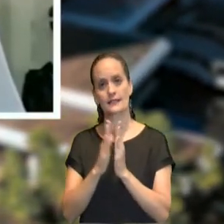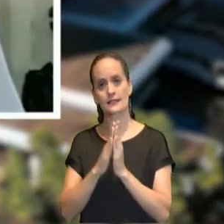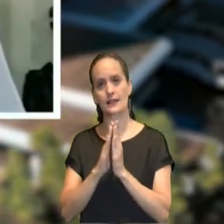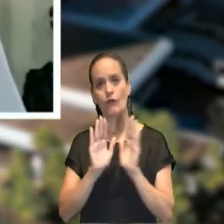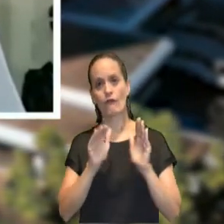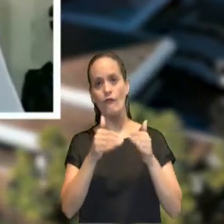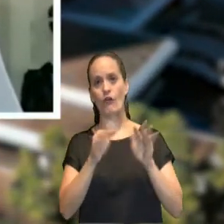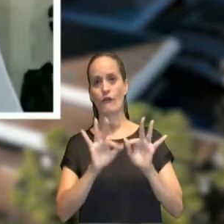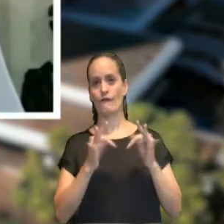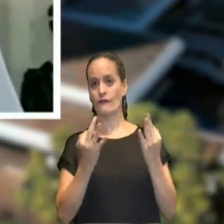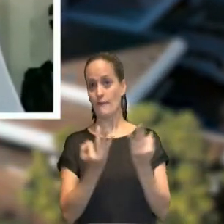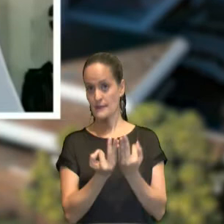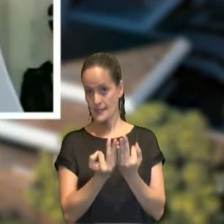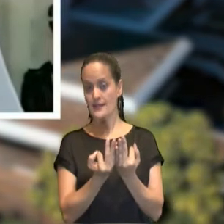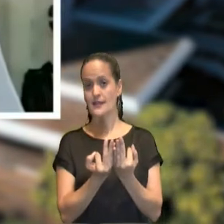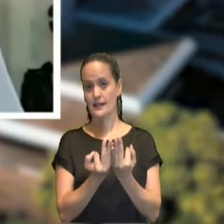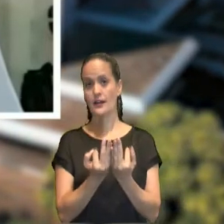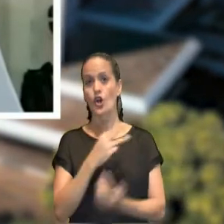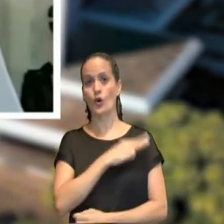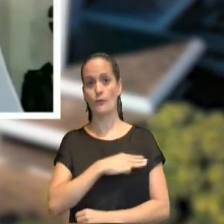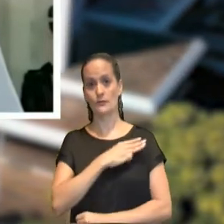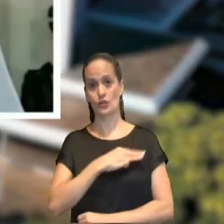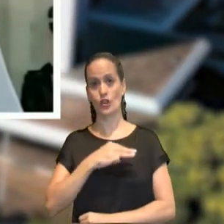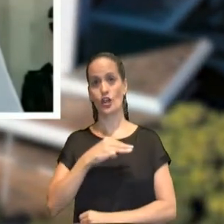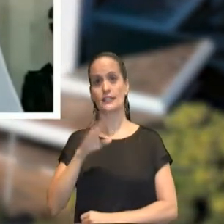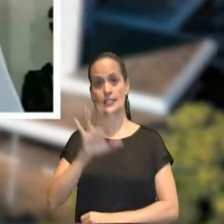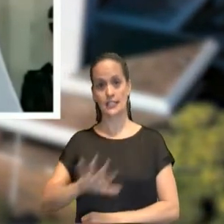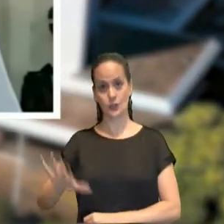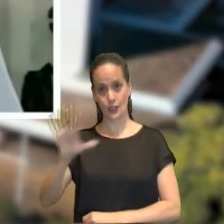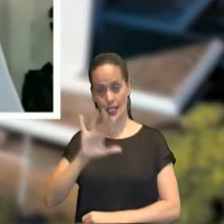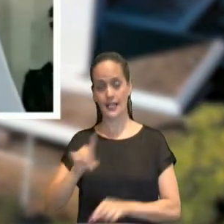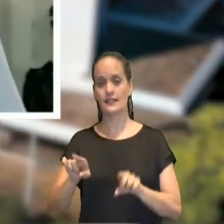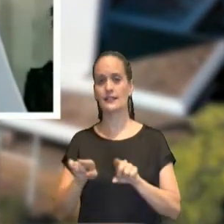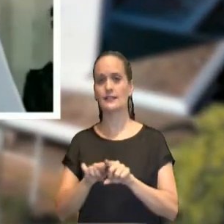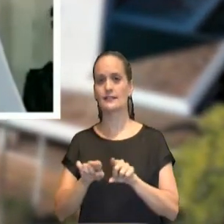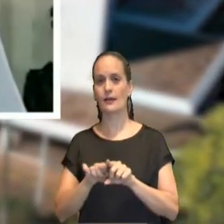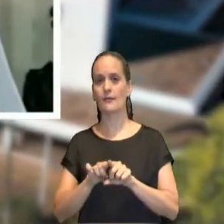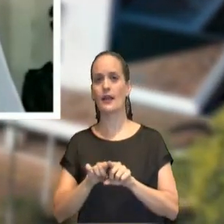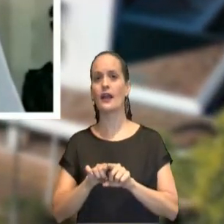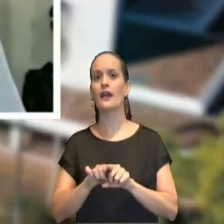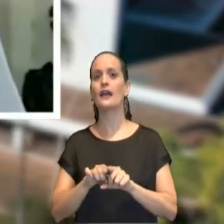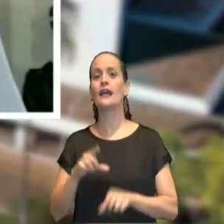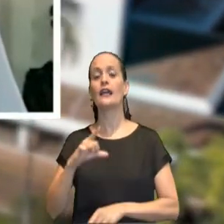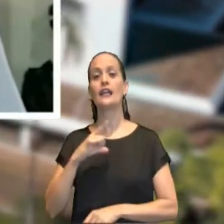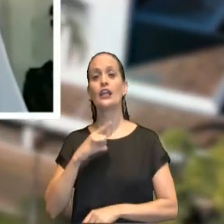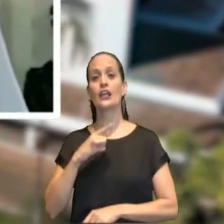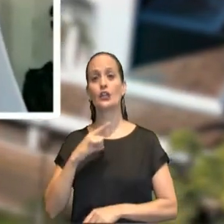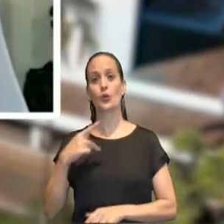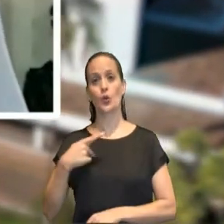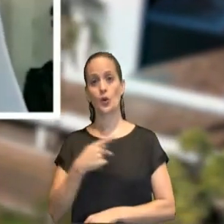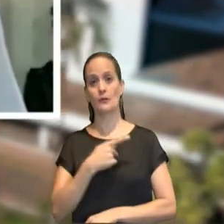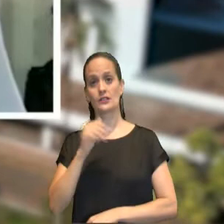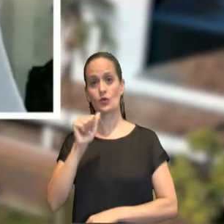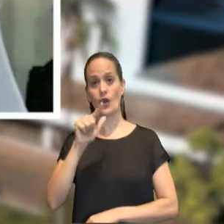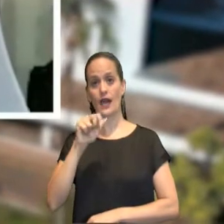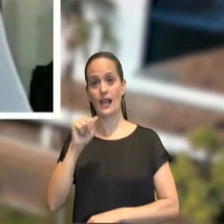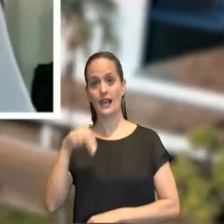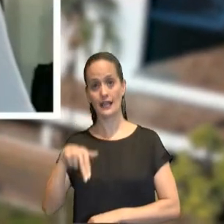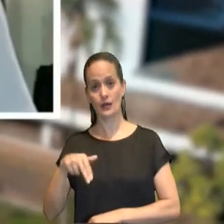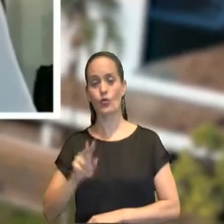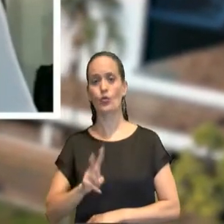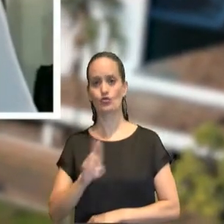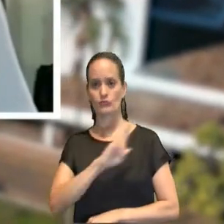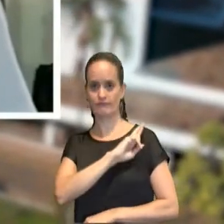Batista Brasileira, e que nossa igreja tem como a condução o nosso querido pastor Alain Amorim. E atividades